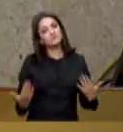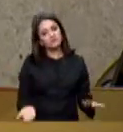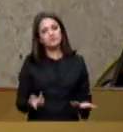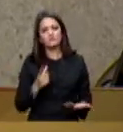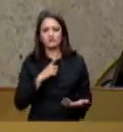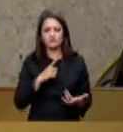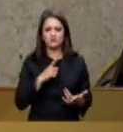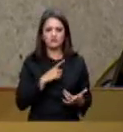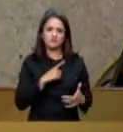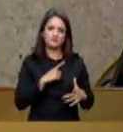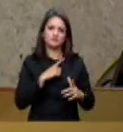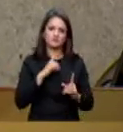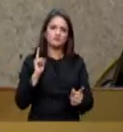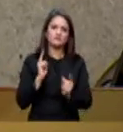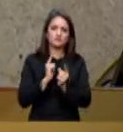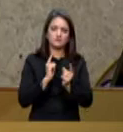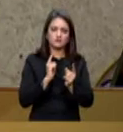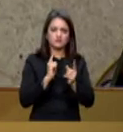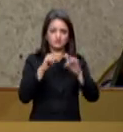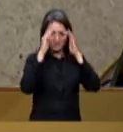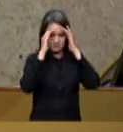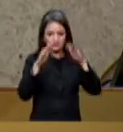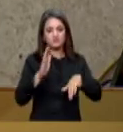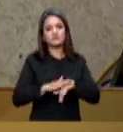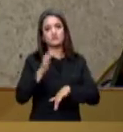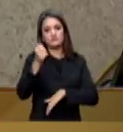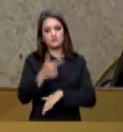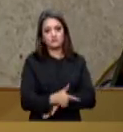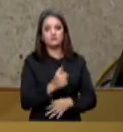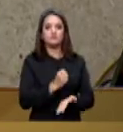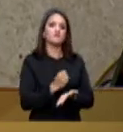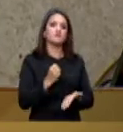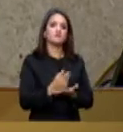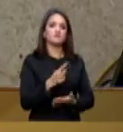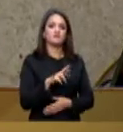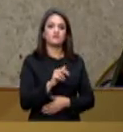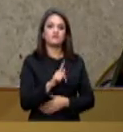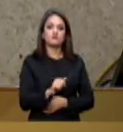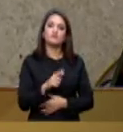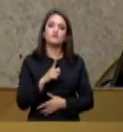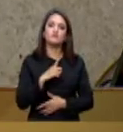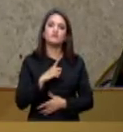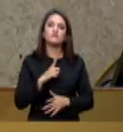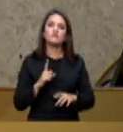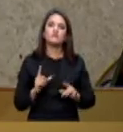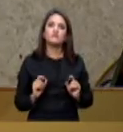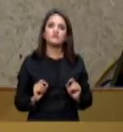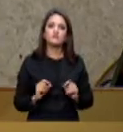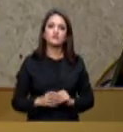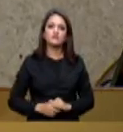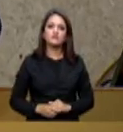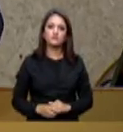à juridicidade que esses contratos programa. Então, eu tenho só mais